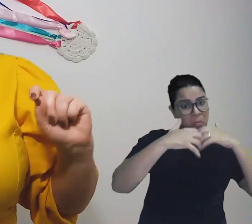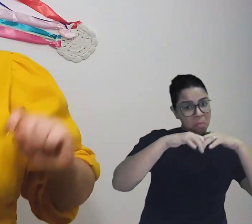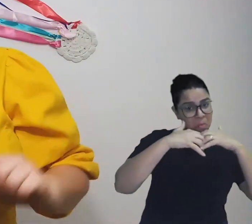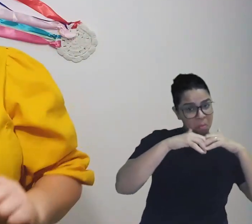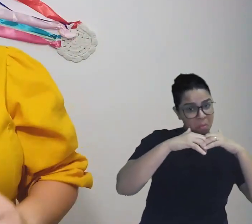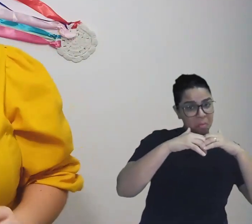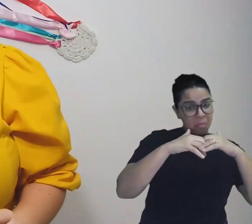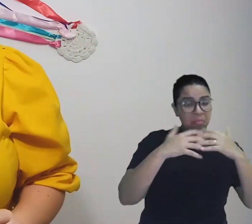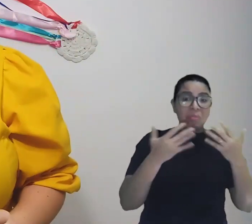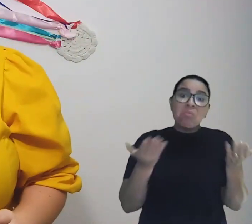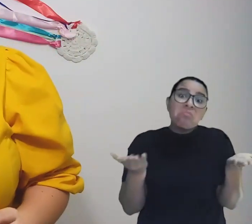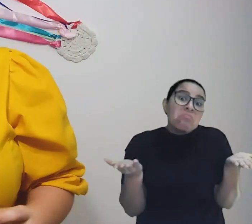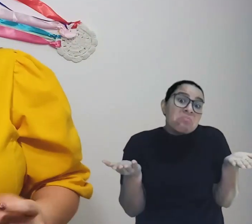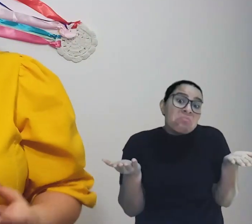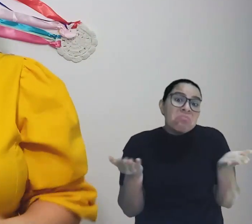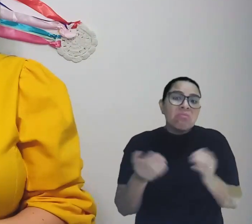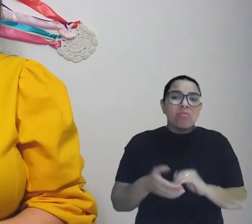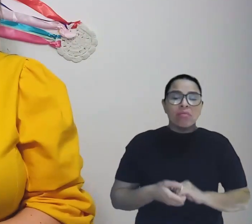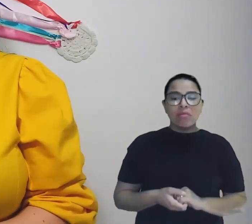vai conseguir um cérebro?